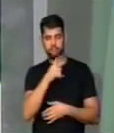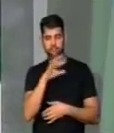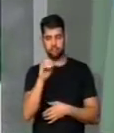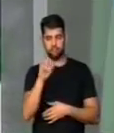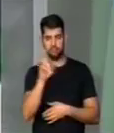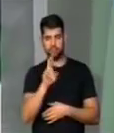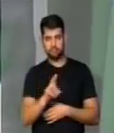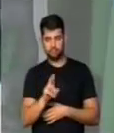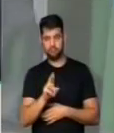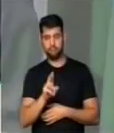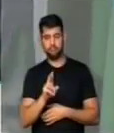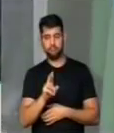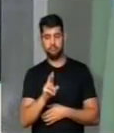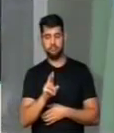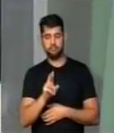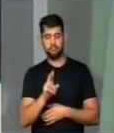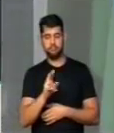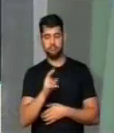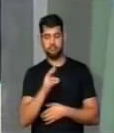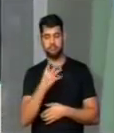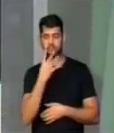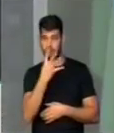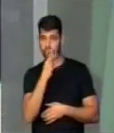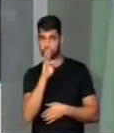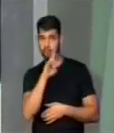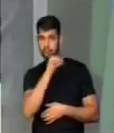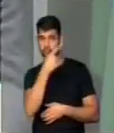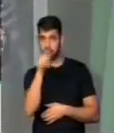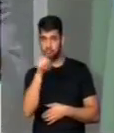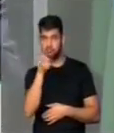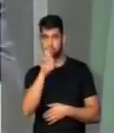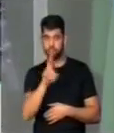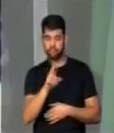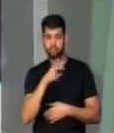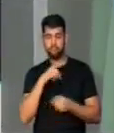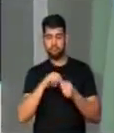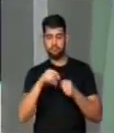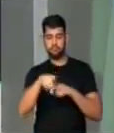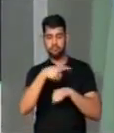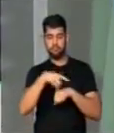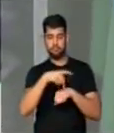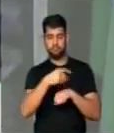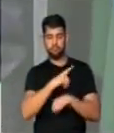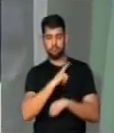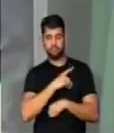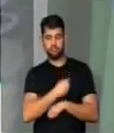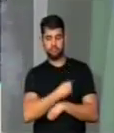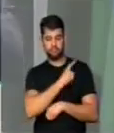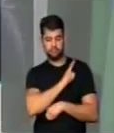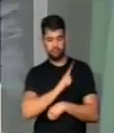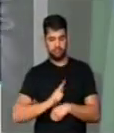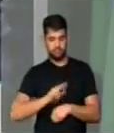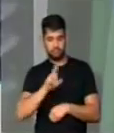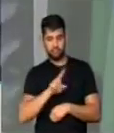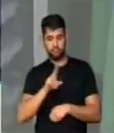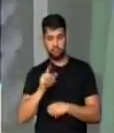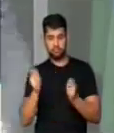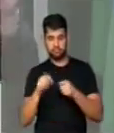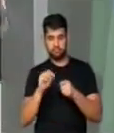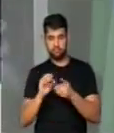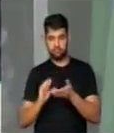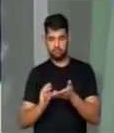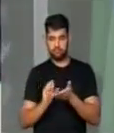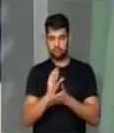de reais, e que 4 trilhões de reais faz com que o país tenha que o governo utilizar aquilo que poderia